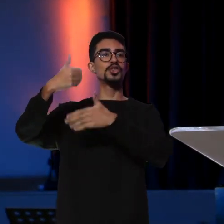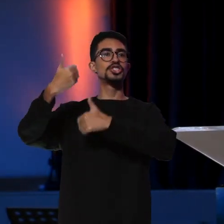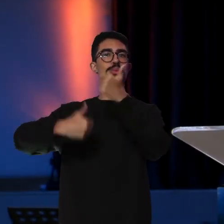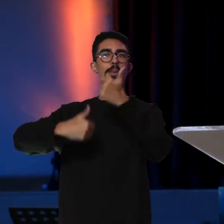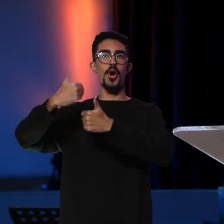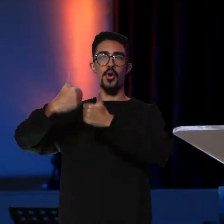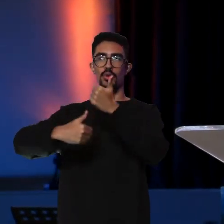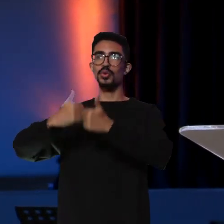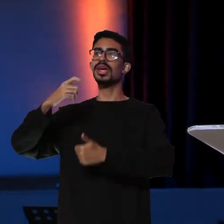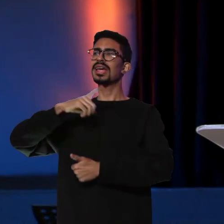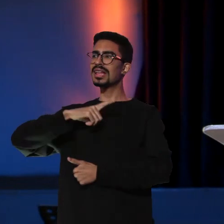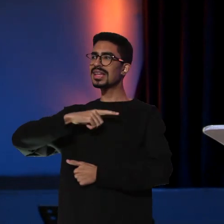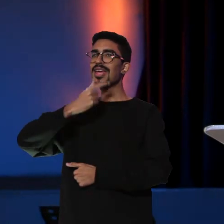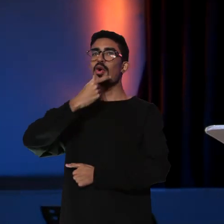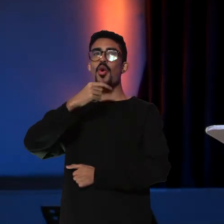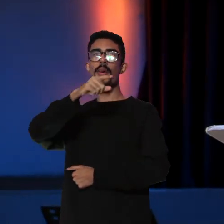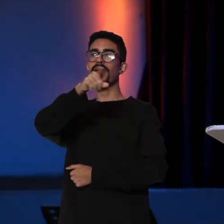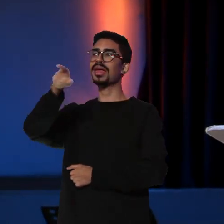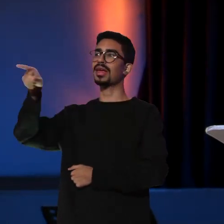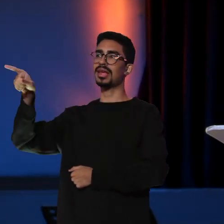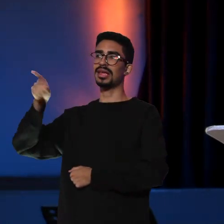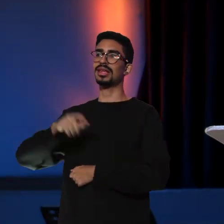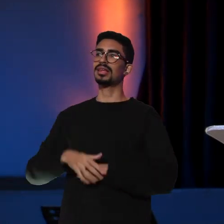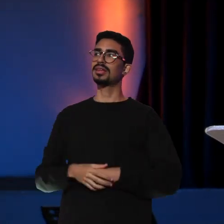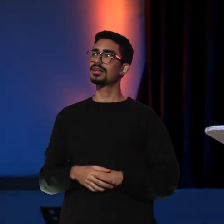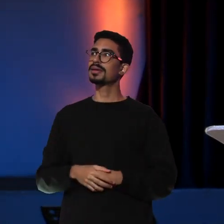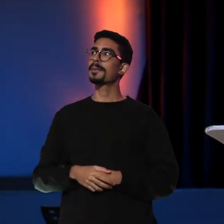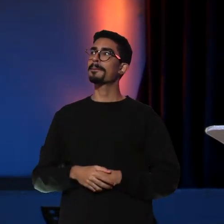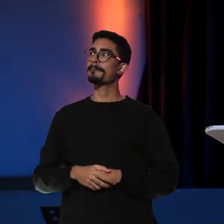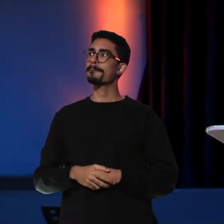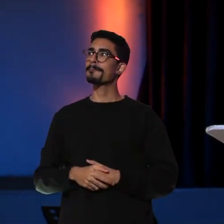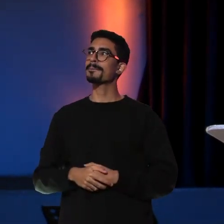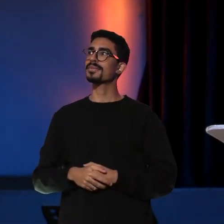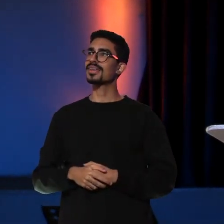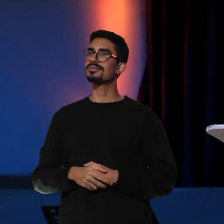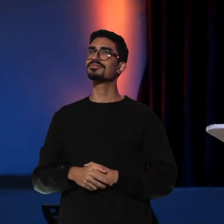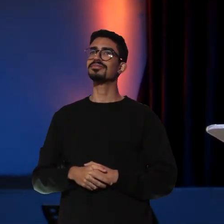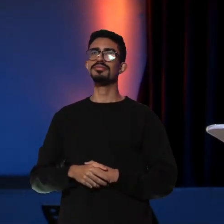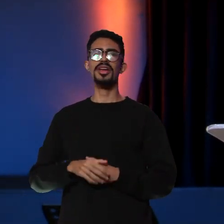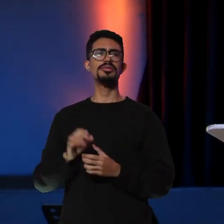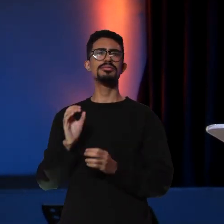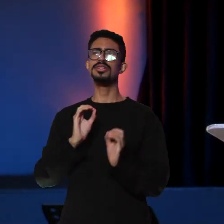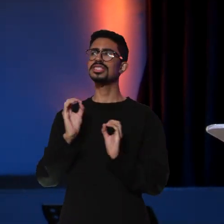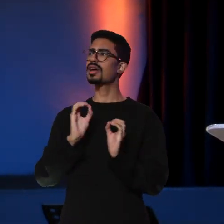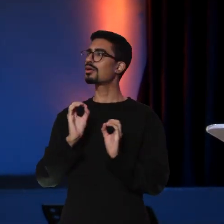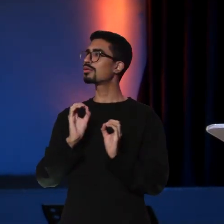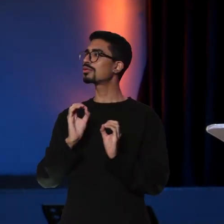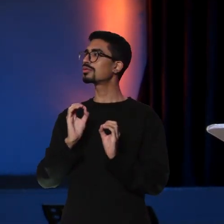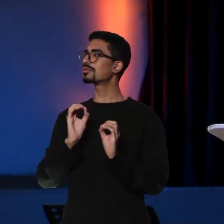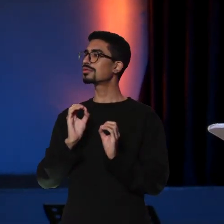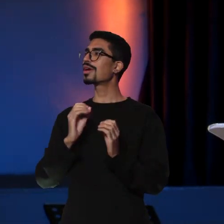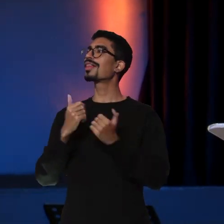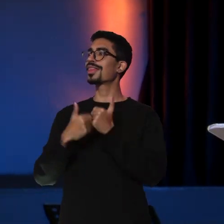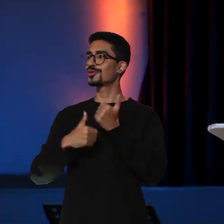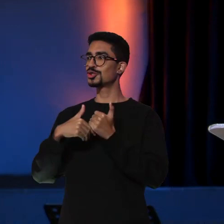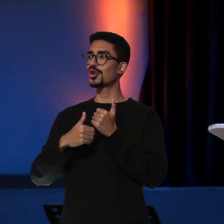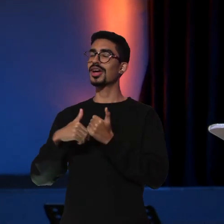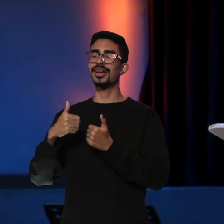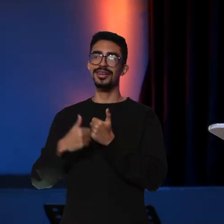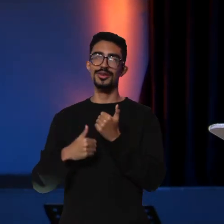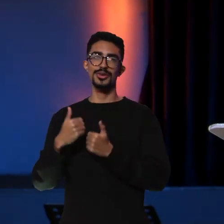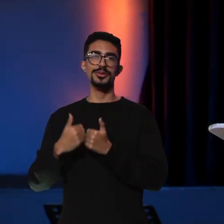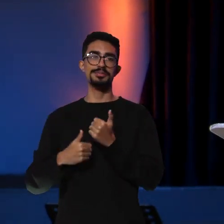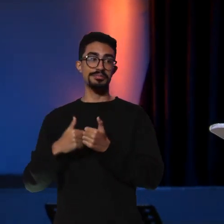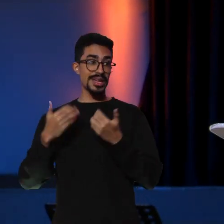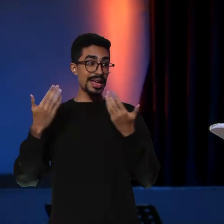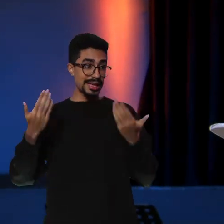galera jogando aí já também. Olha, eu fui falar hoje, os caras não vieram. Estão jogando? Vamos ver. Não, o jogo foi de